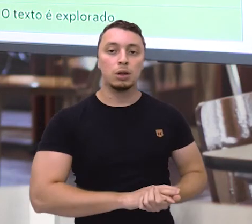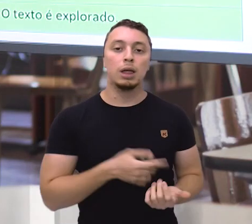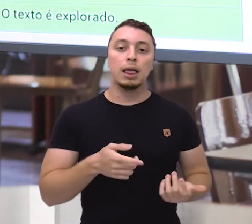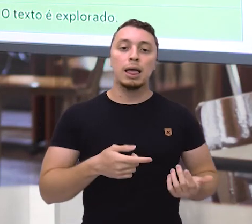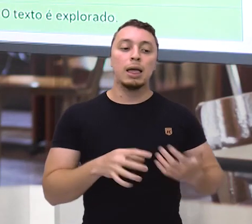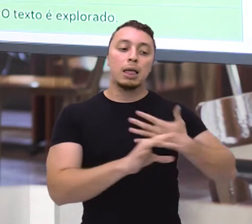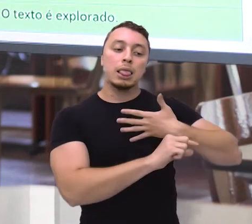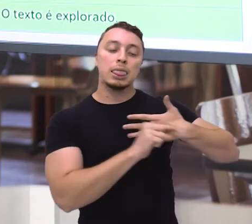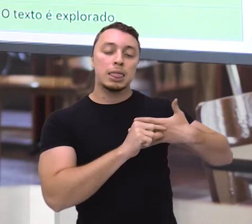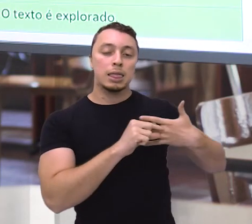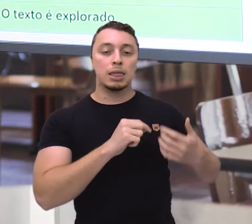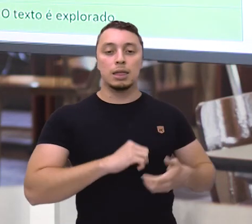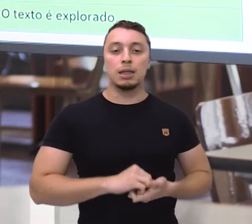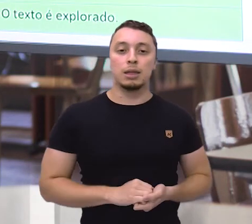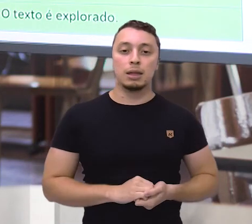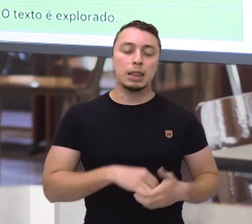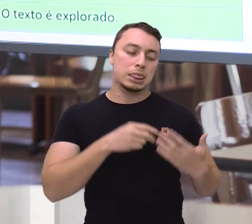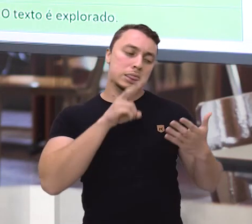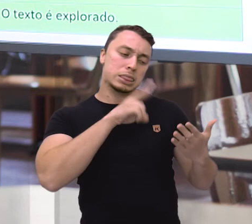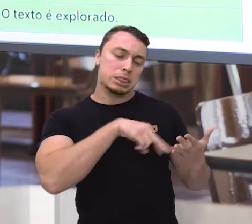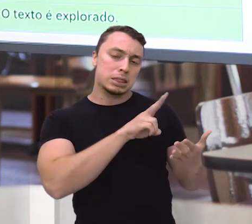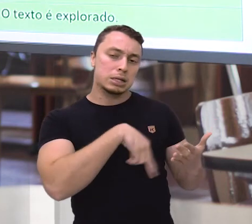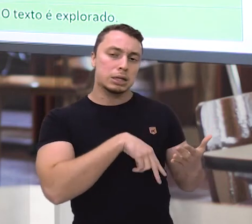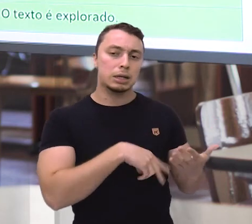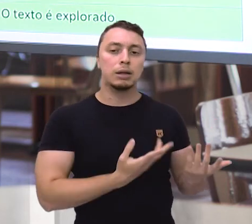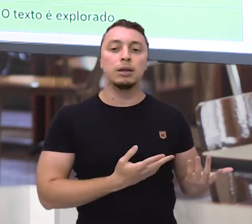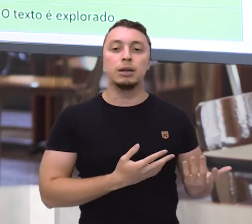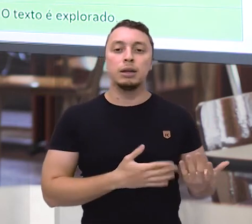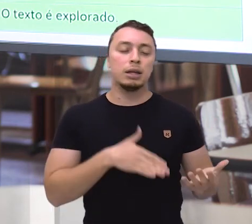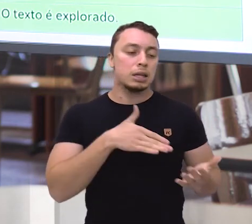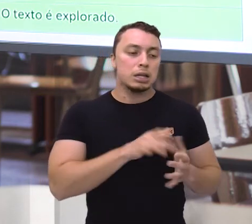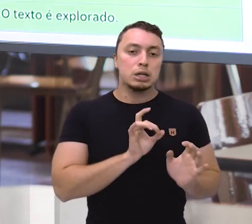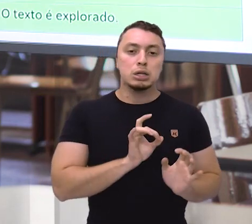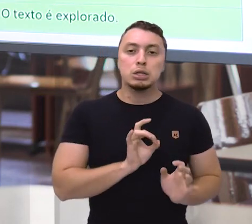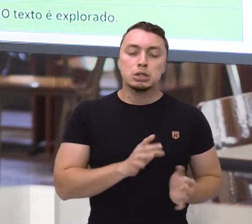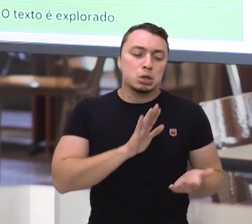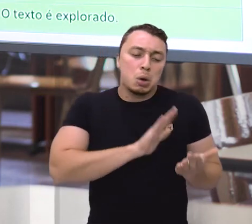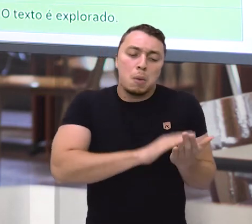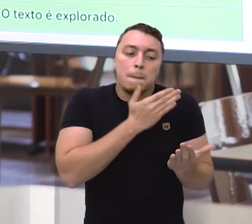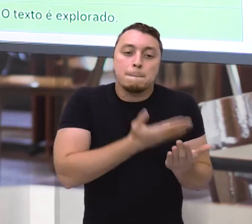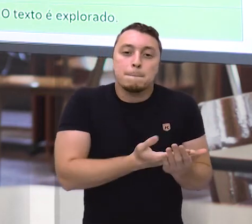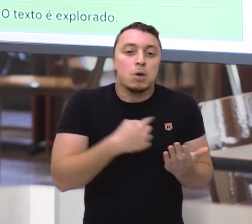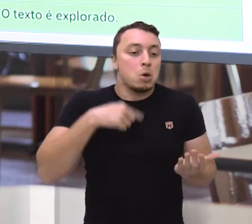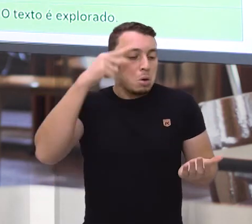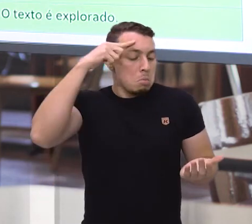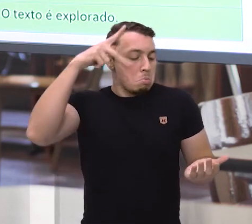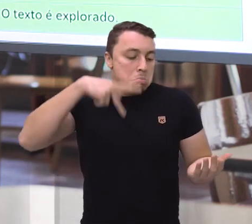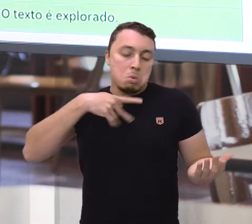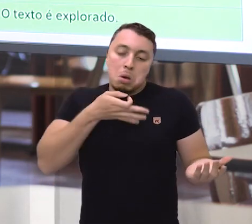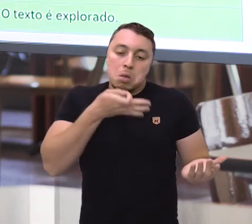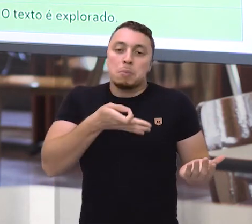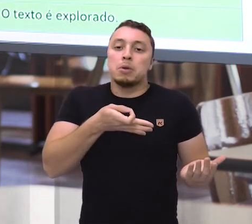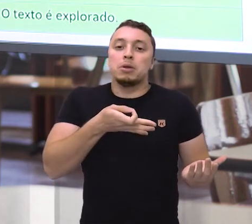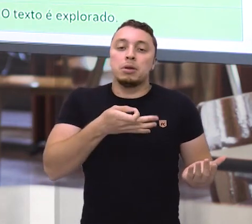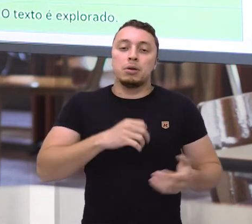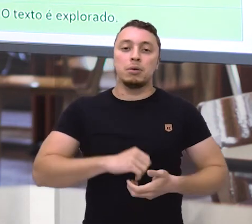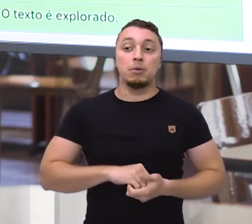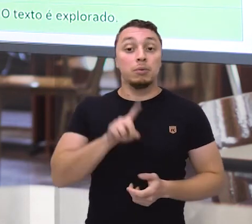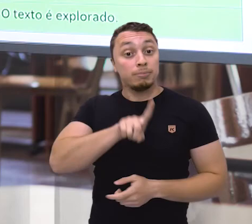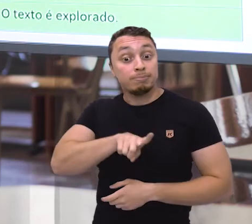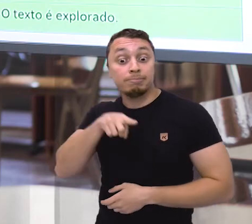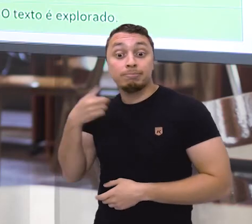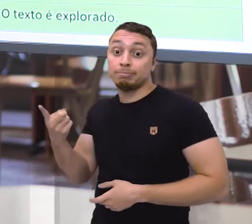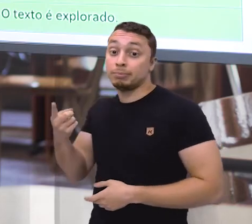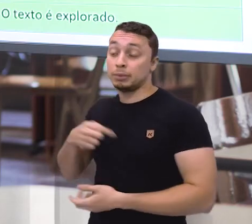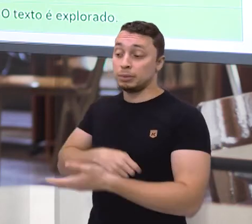leitor, ele lê, e a partir dali ele interpreta o que o autor quer dizer. Enquanto